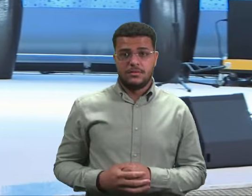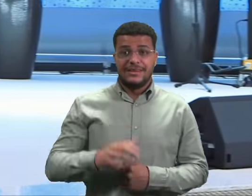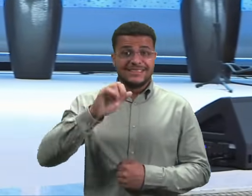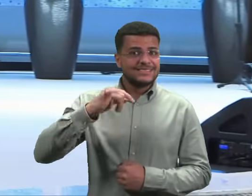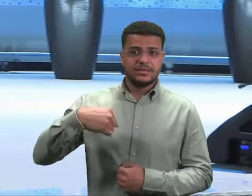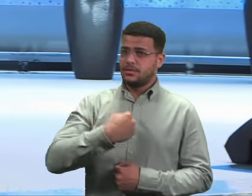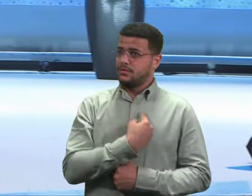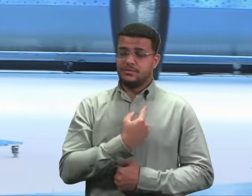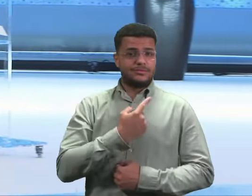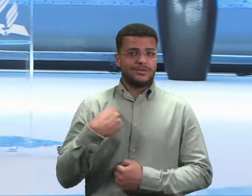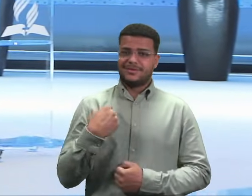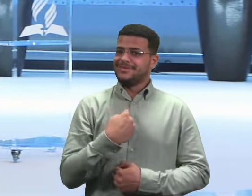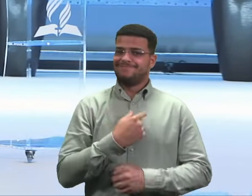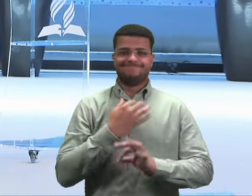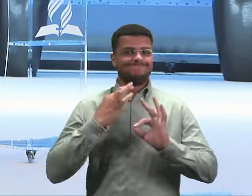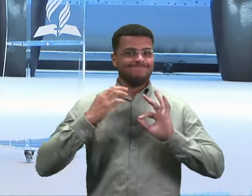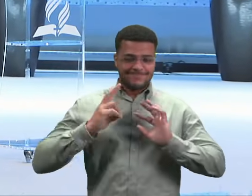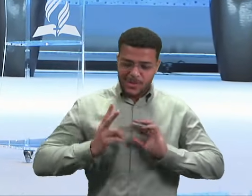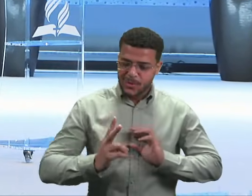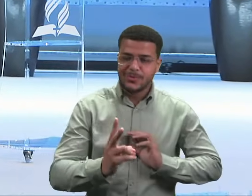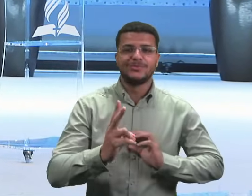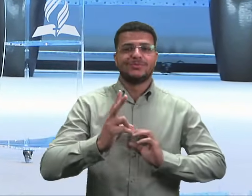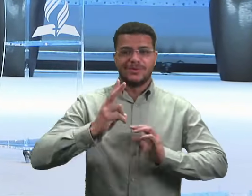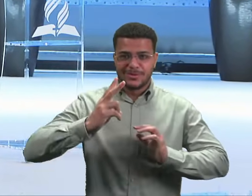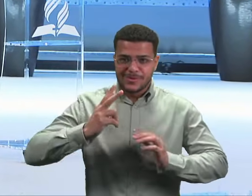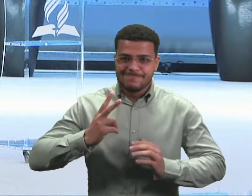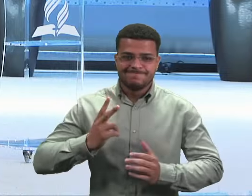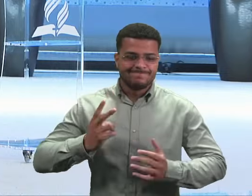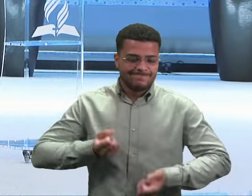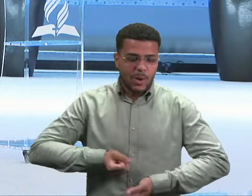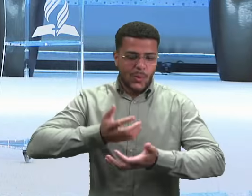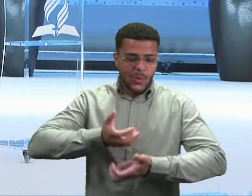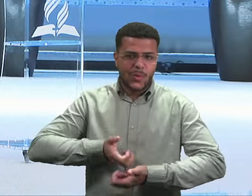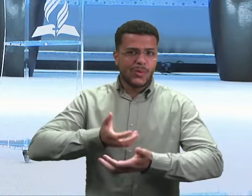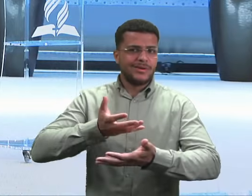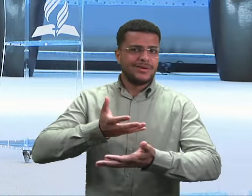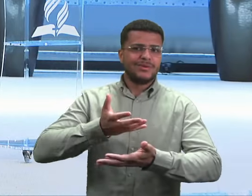Senão nós vamos continuar produzindo